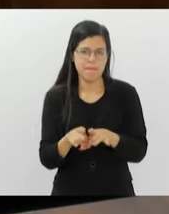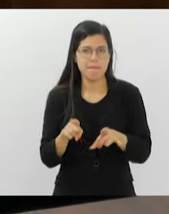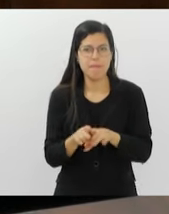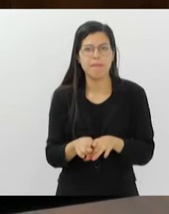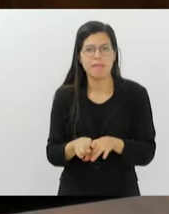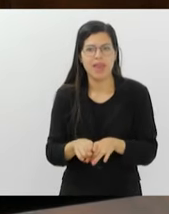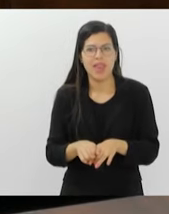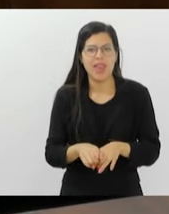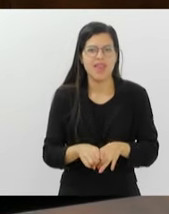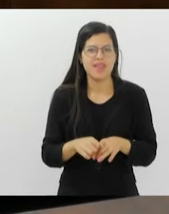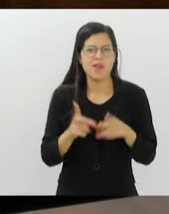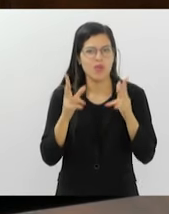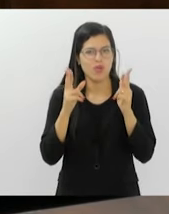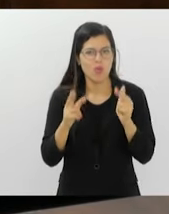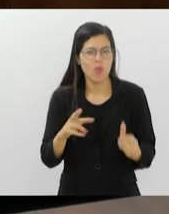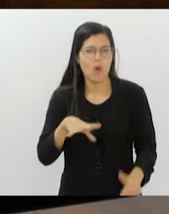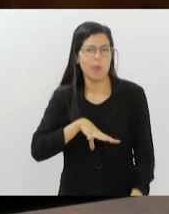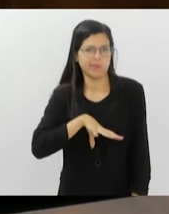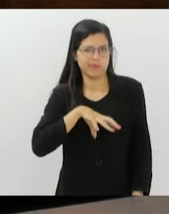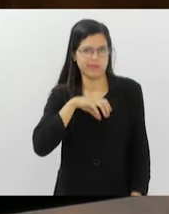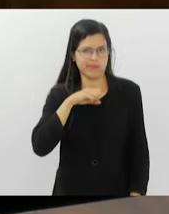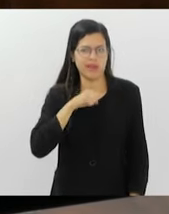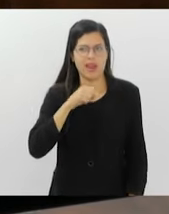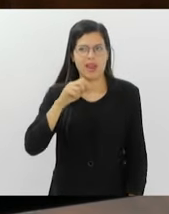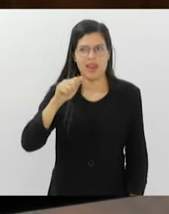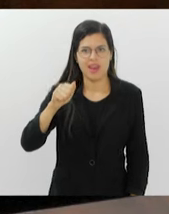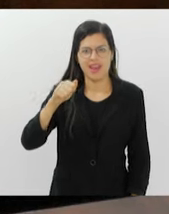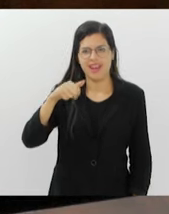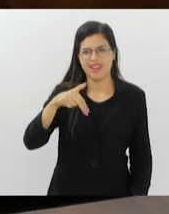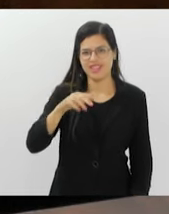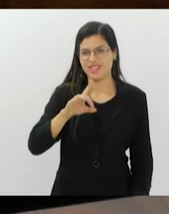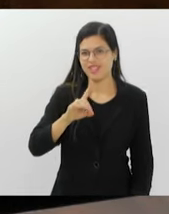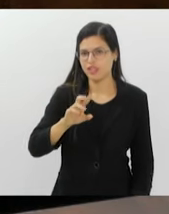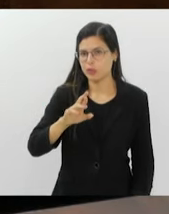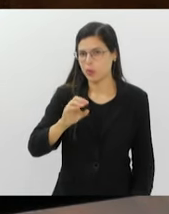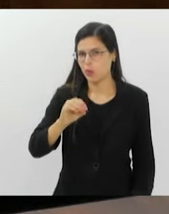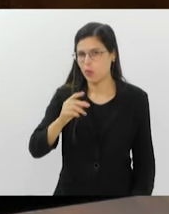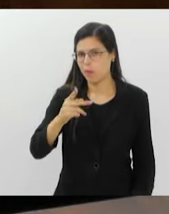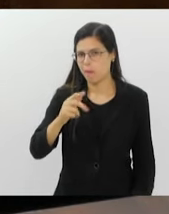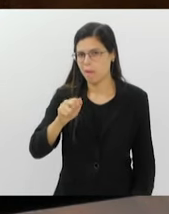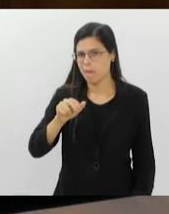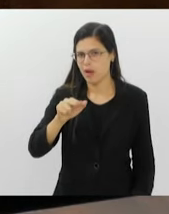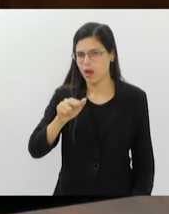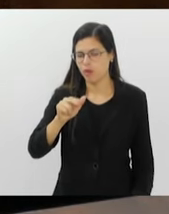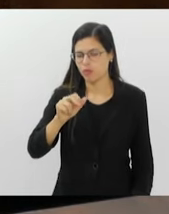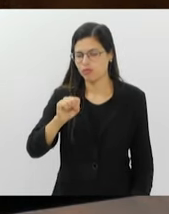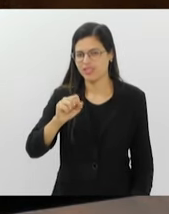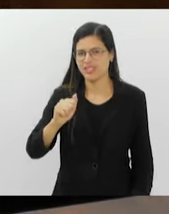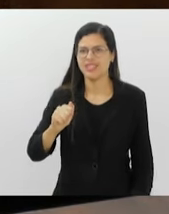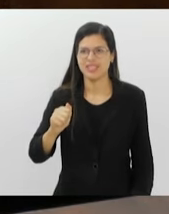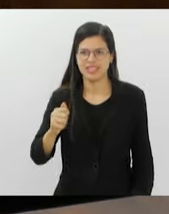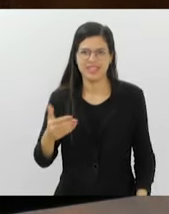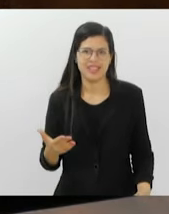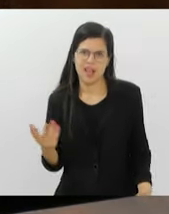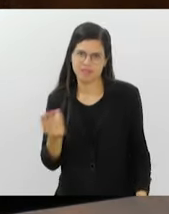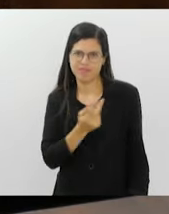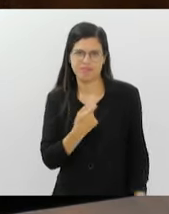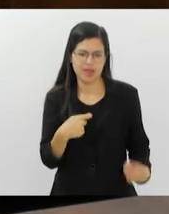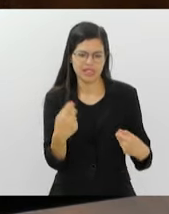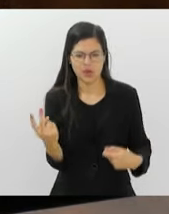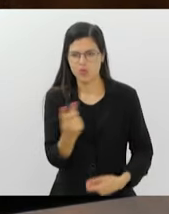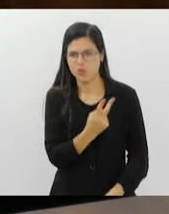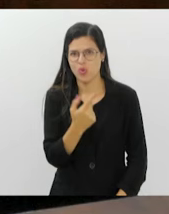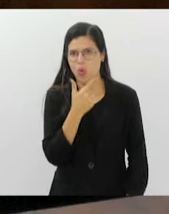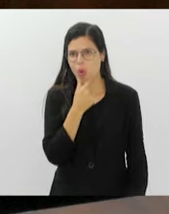andropausa o pau que bate em Maria bate em Chico também e só que tem que